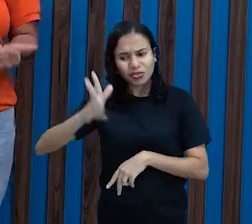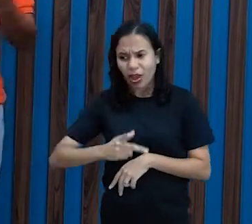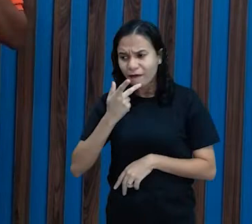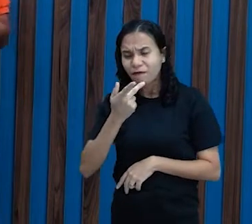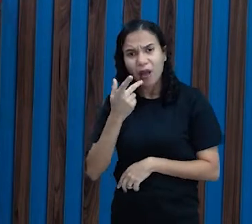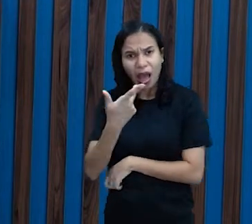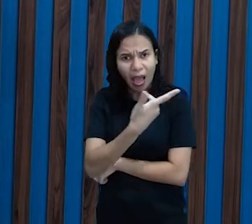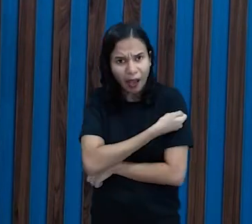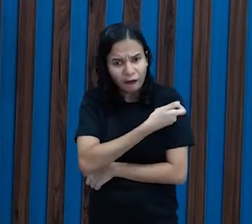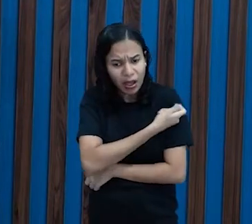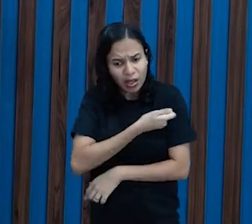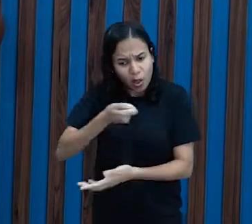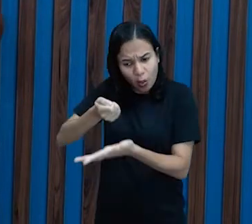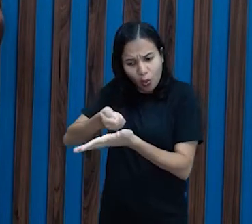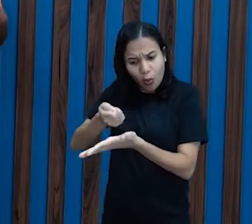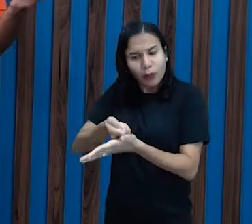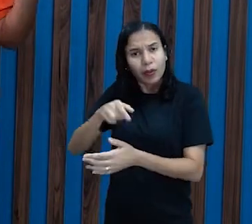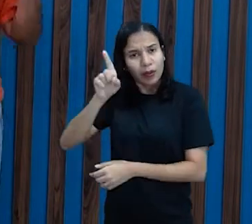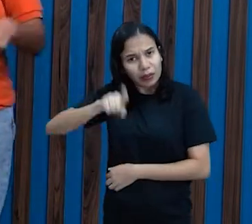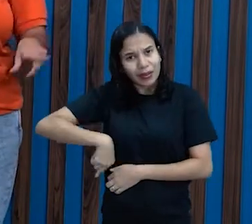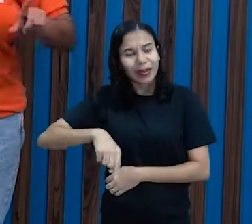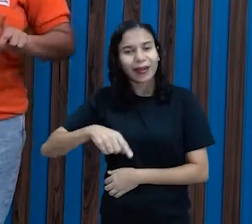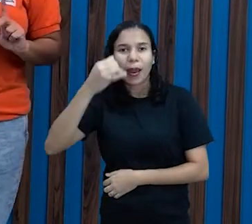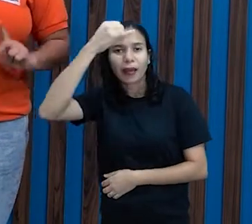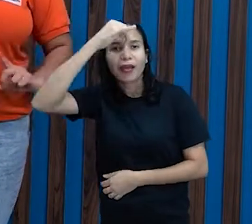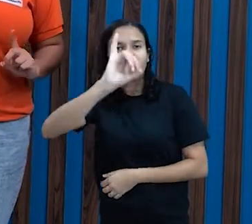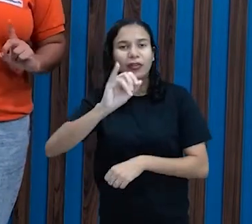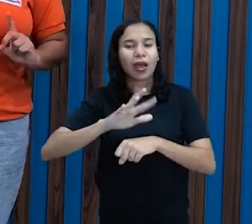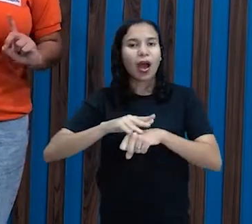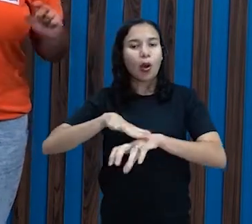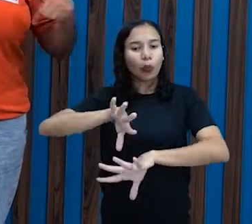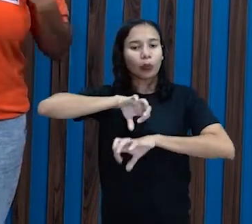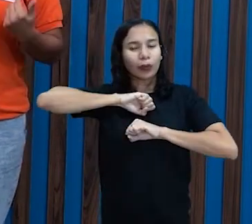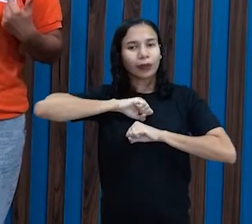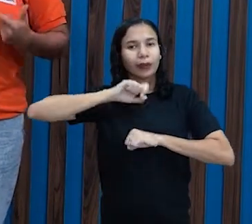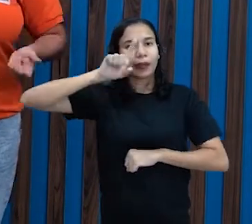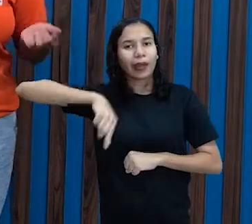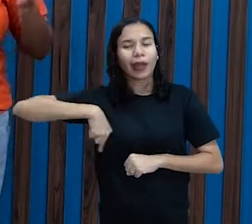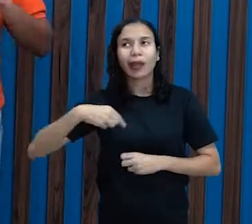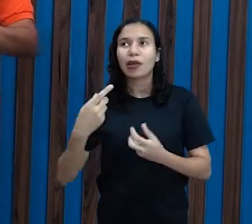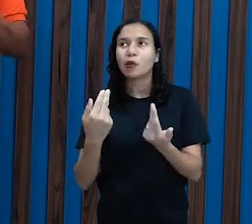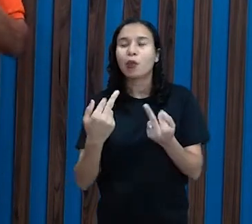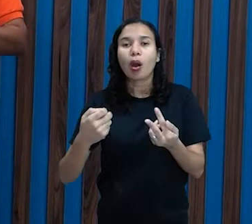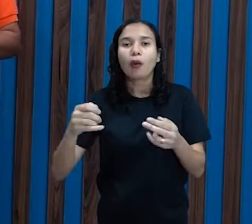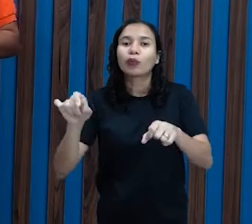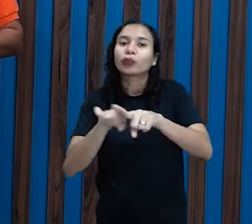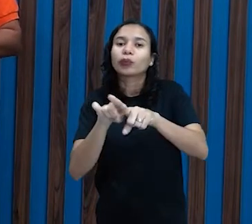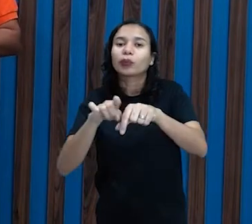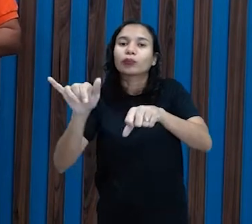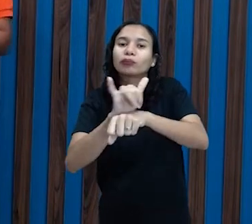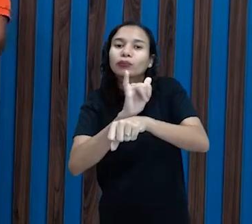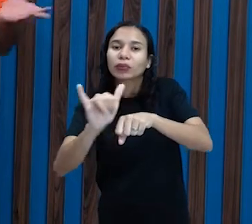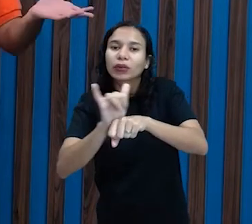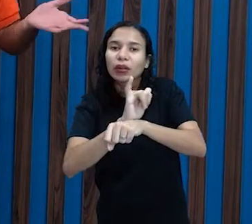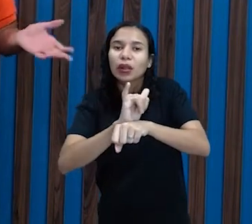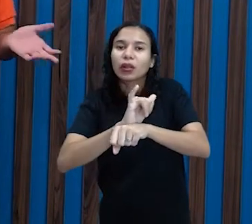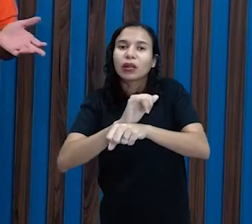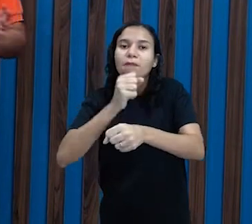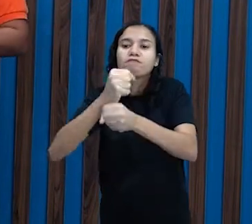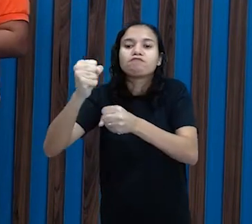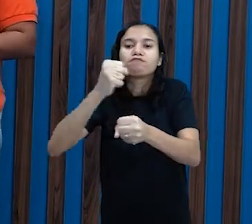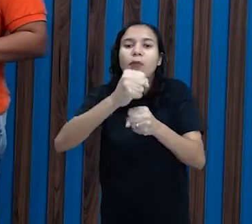essa vacinação obrigatória, que era para que eles não ficassem doentes, seria uma dessas estratégias de